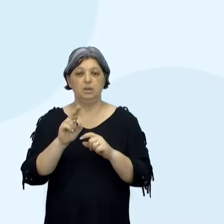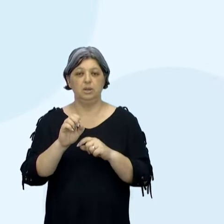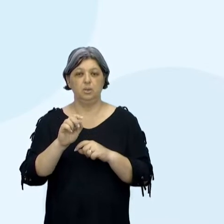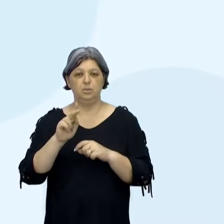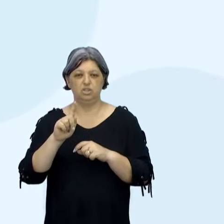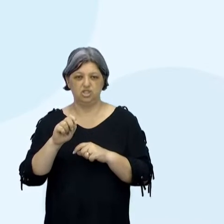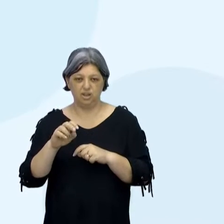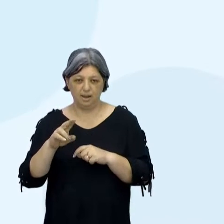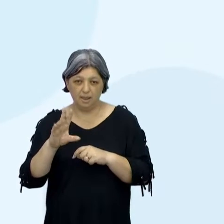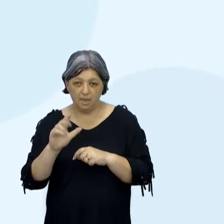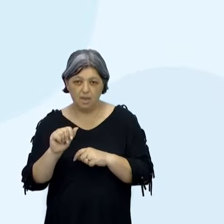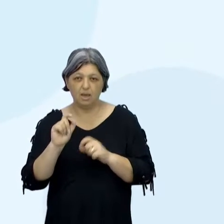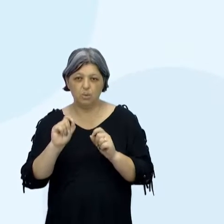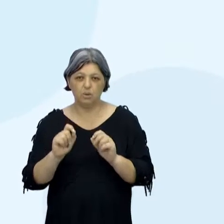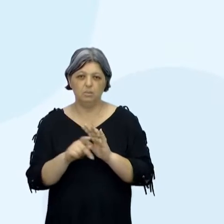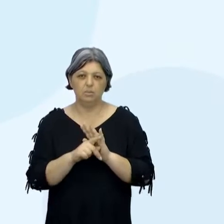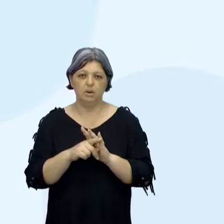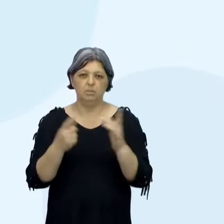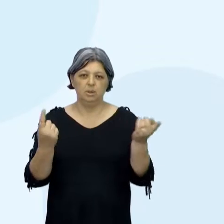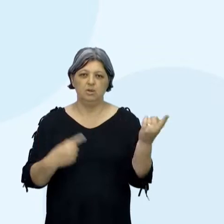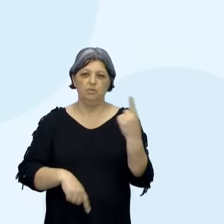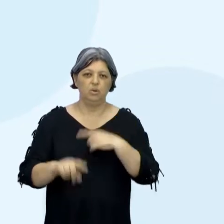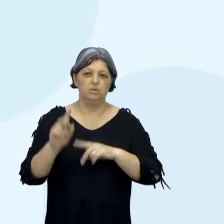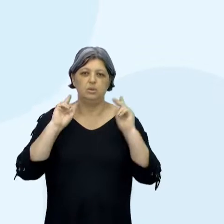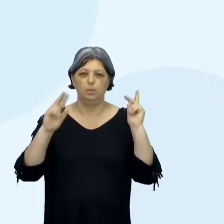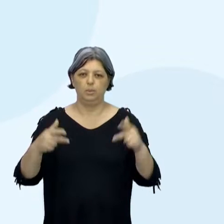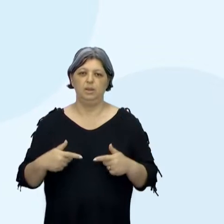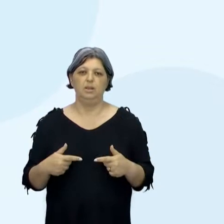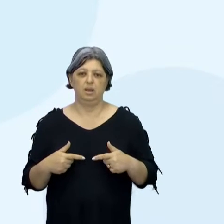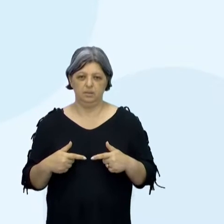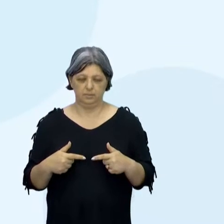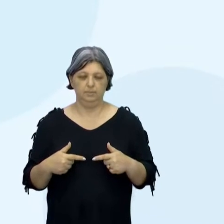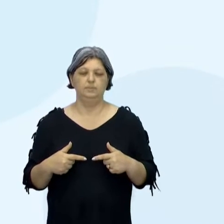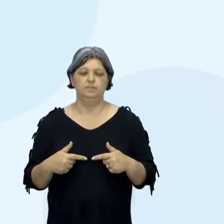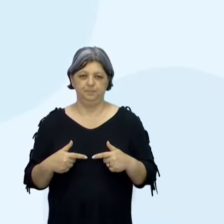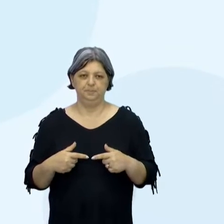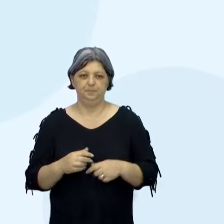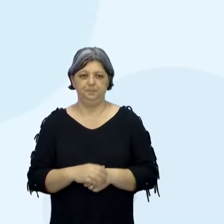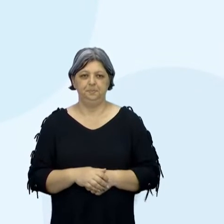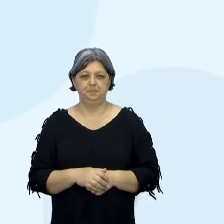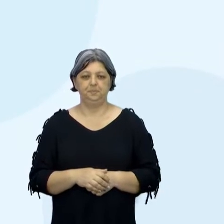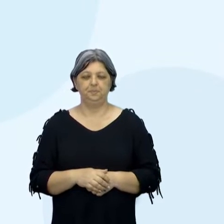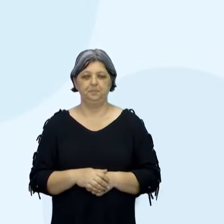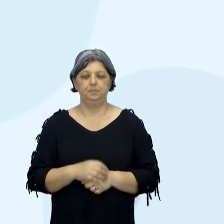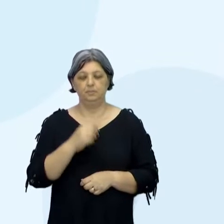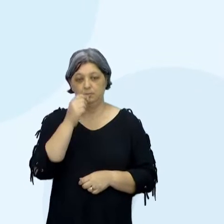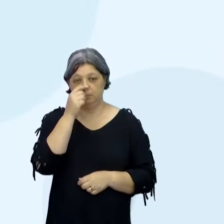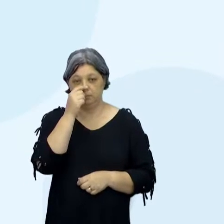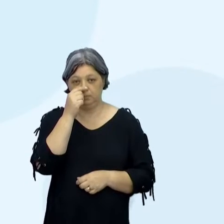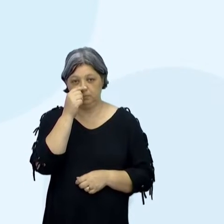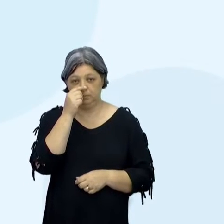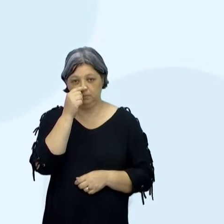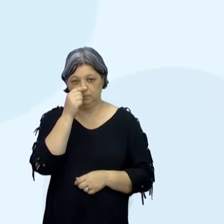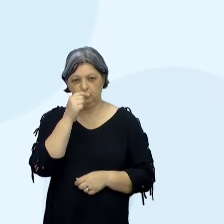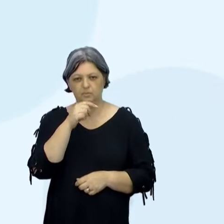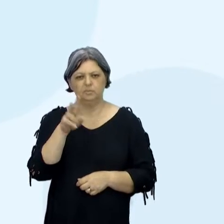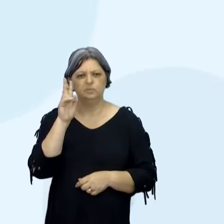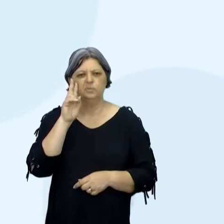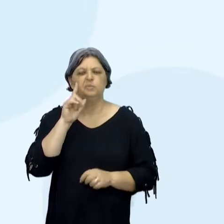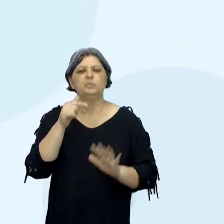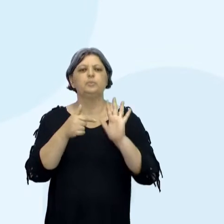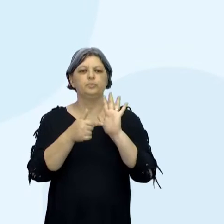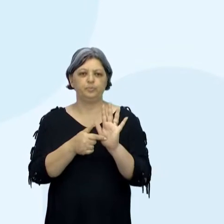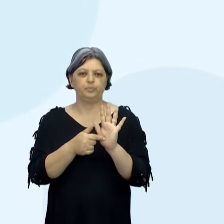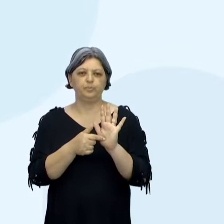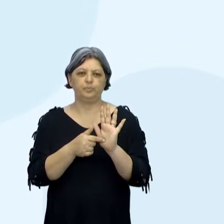a autodireção da evolução da humanidade, da evolução humana. E aí esse lema está retratado,